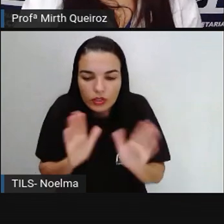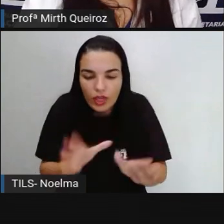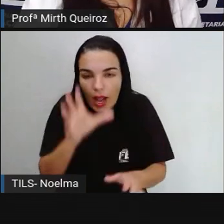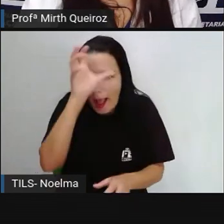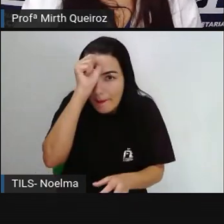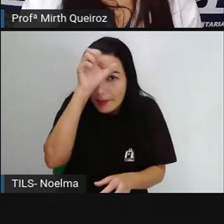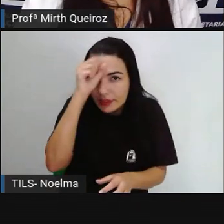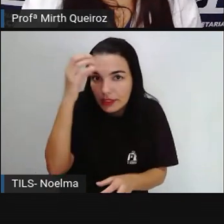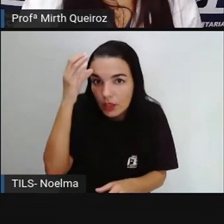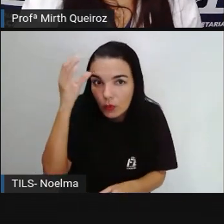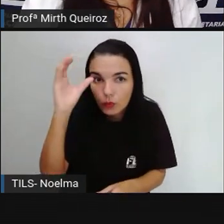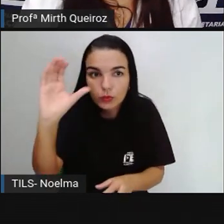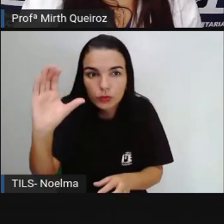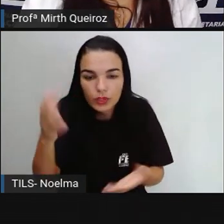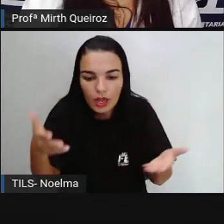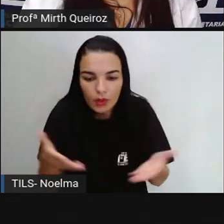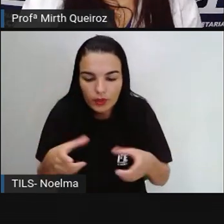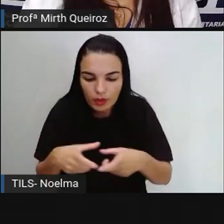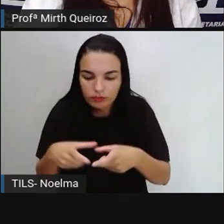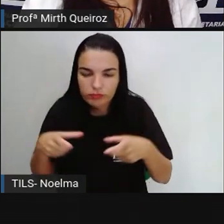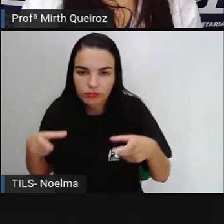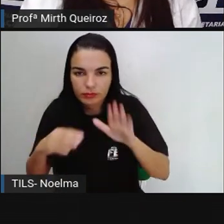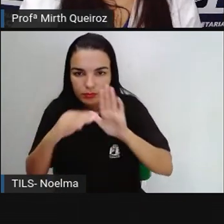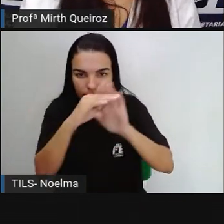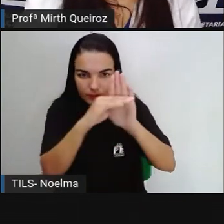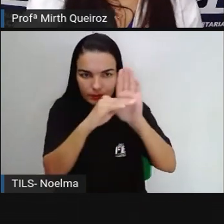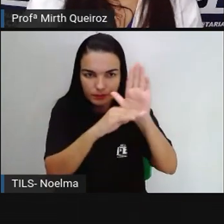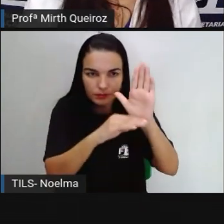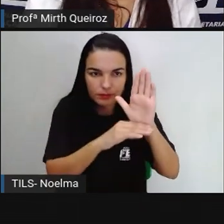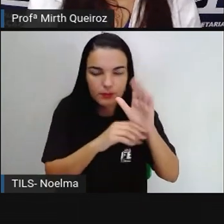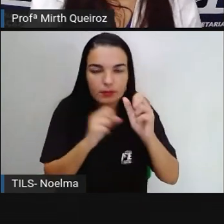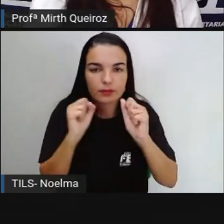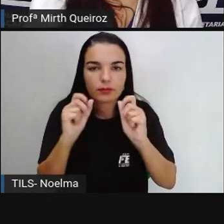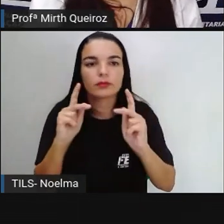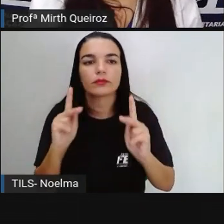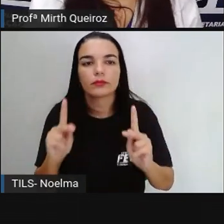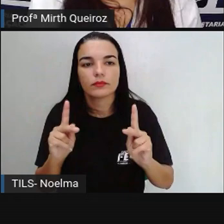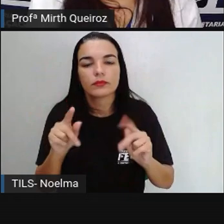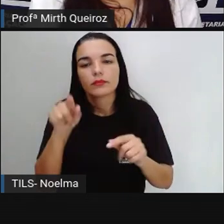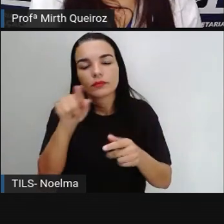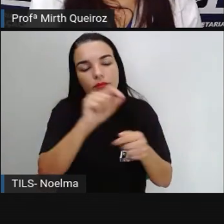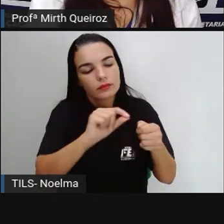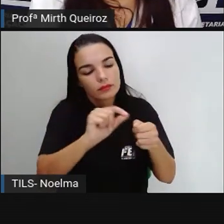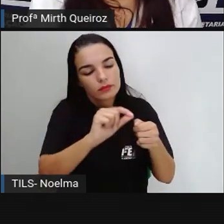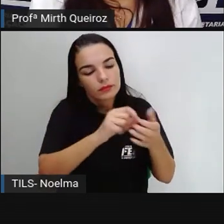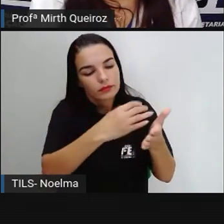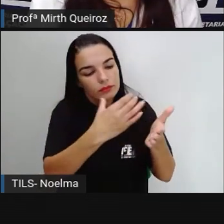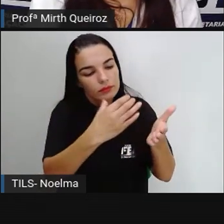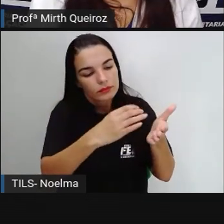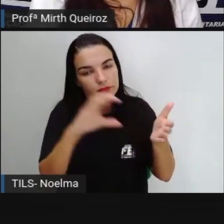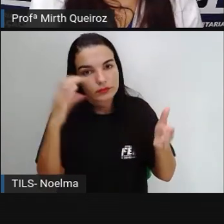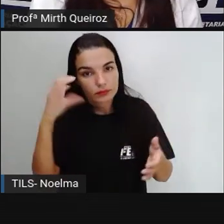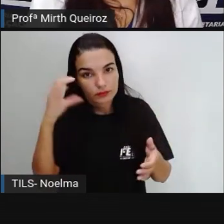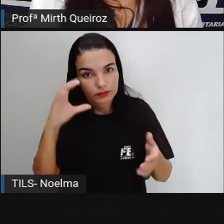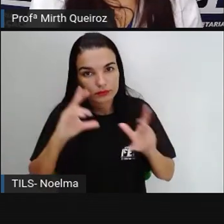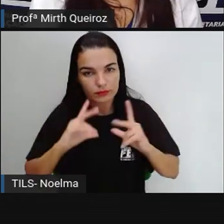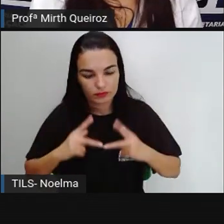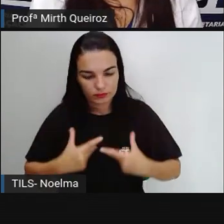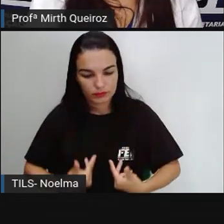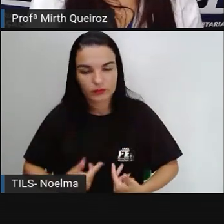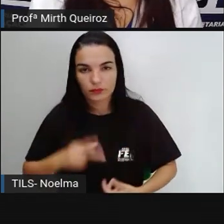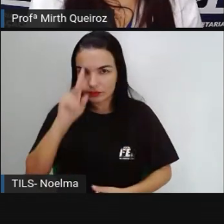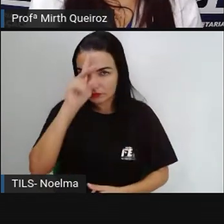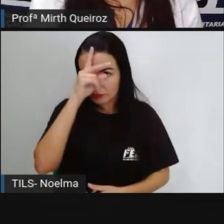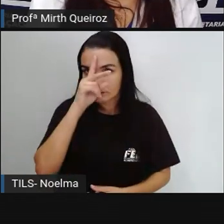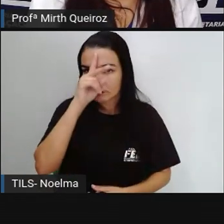agora, aqui nesse outro espaço, certo? Isso vocês vão fazer aí no caderno de Ciências Humanas, o caderno